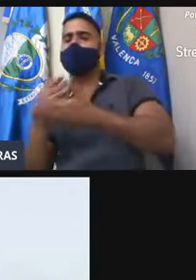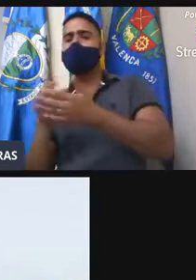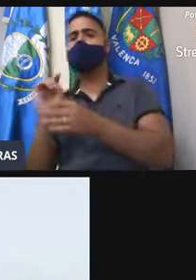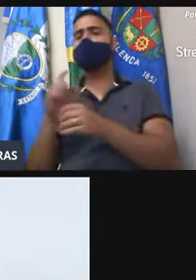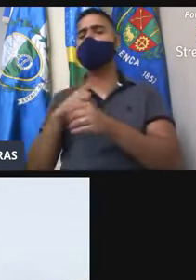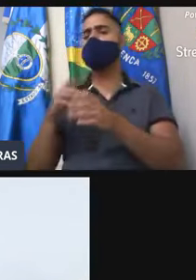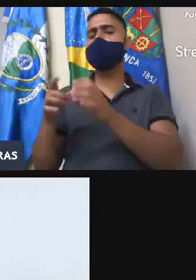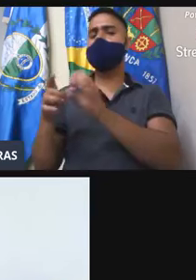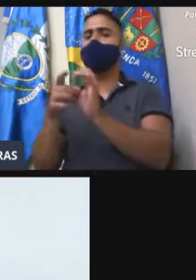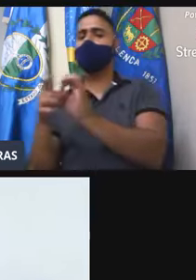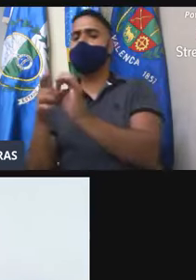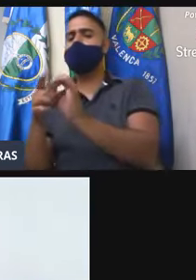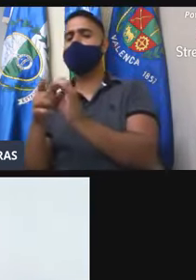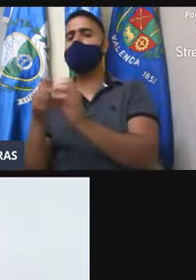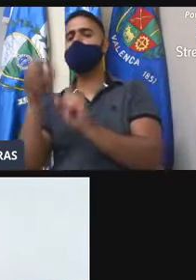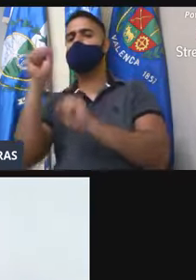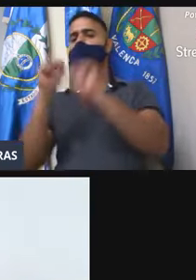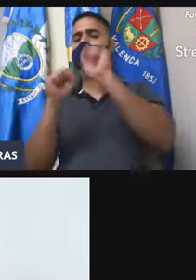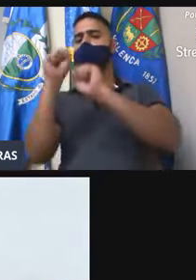eles,